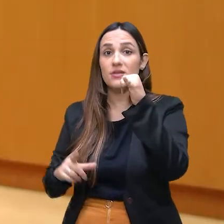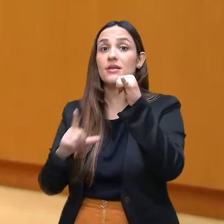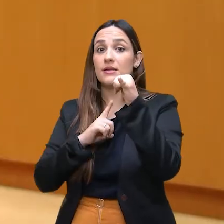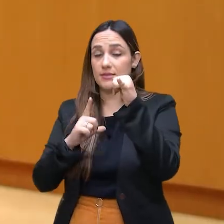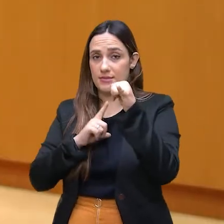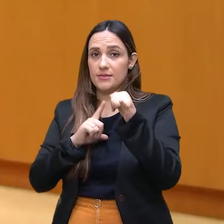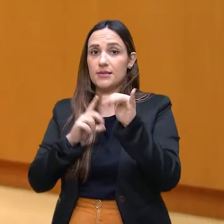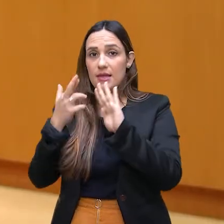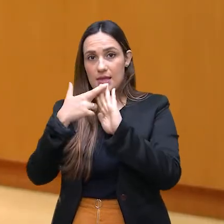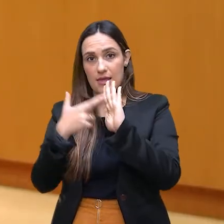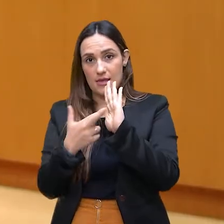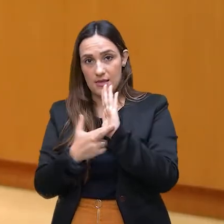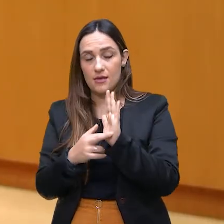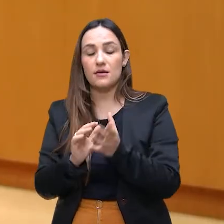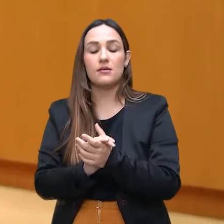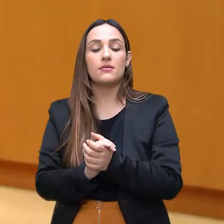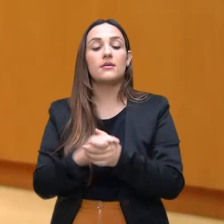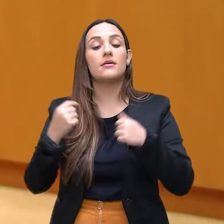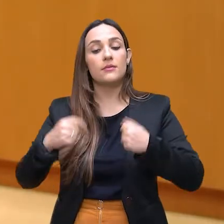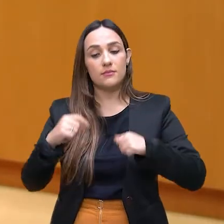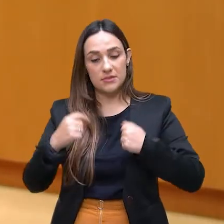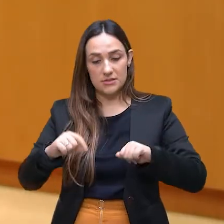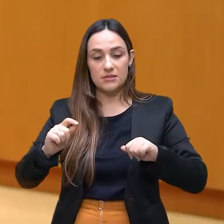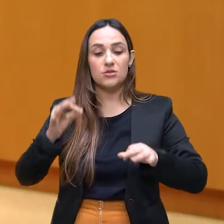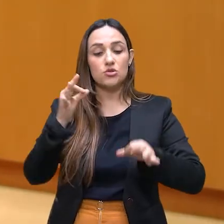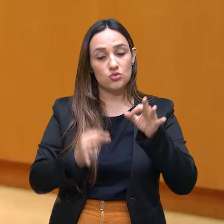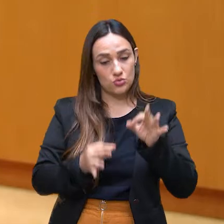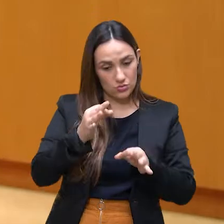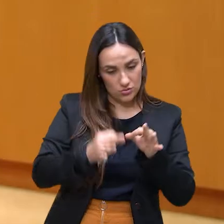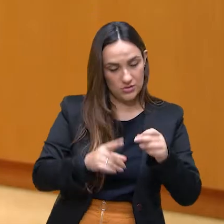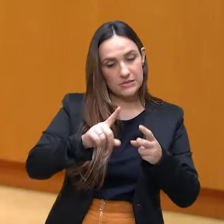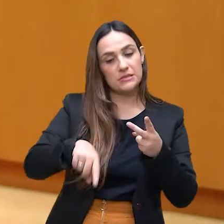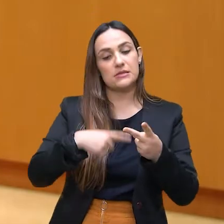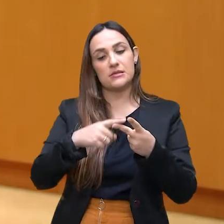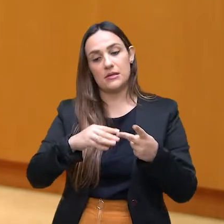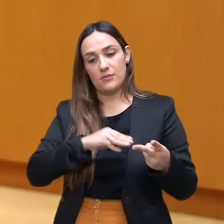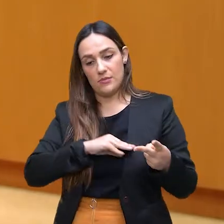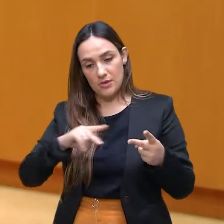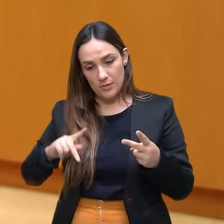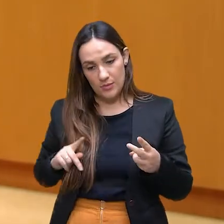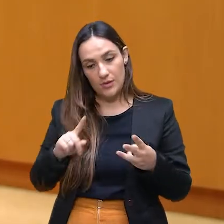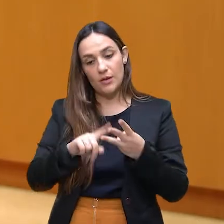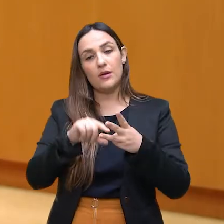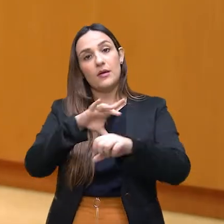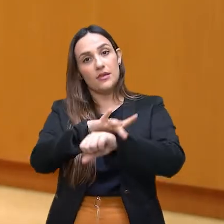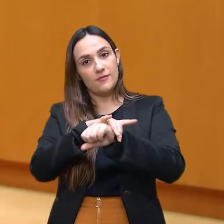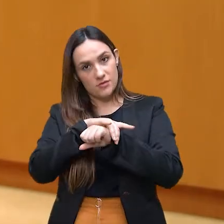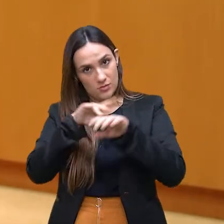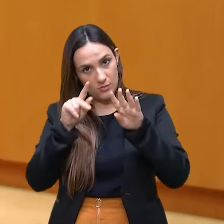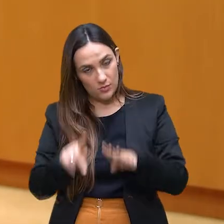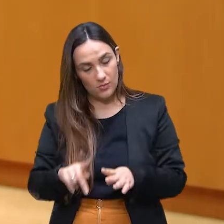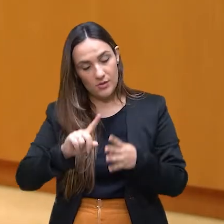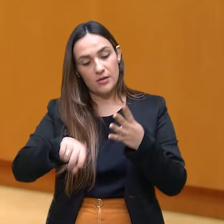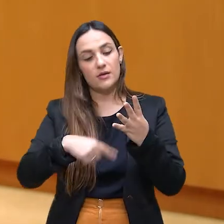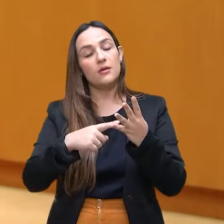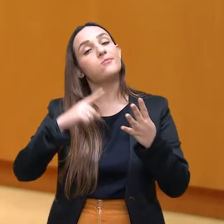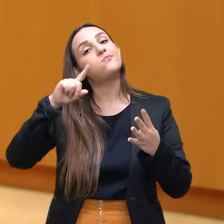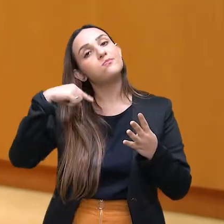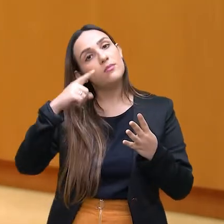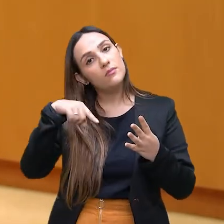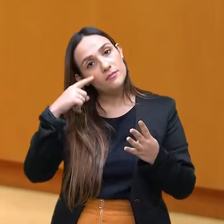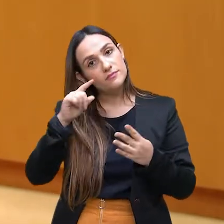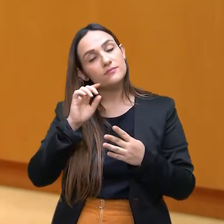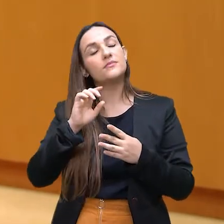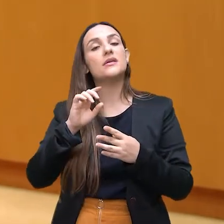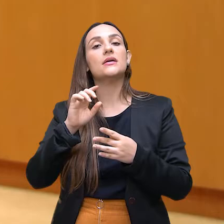magistrado estadual e federal, membro do Ministério Público, da Defensoria, da Advocacia do ente público, tanto